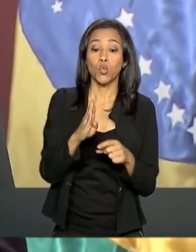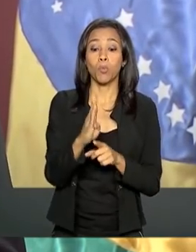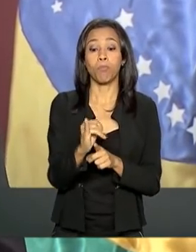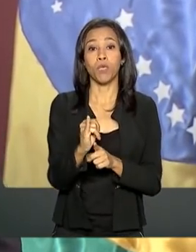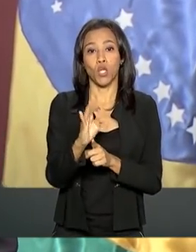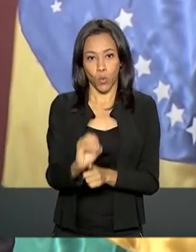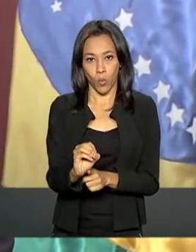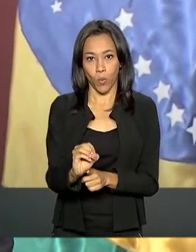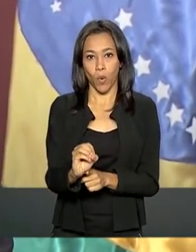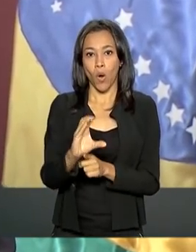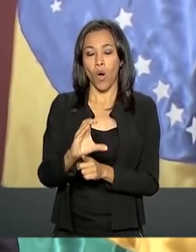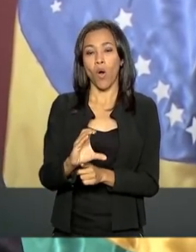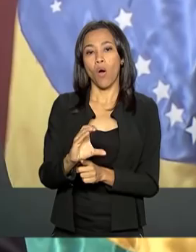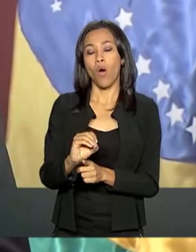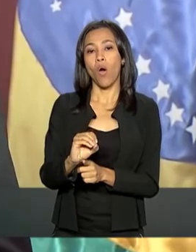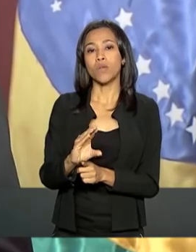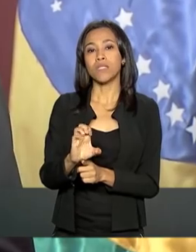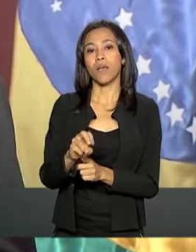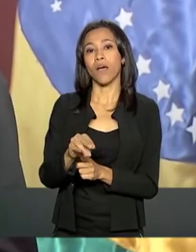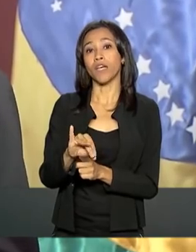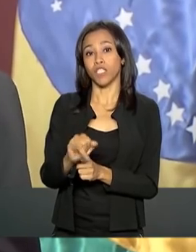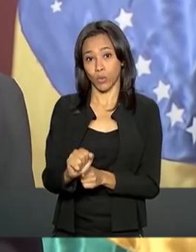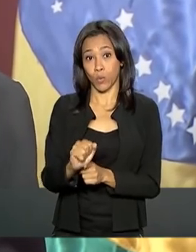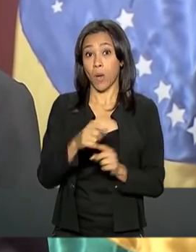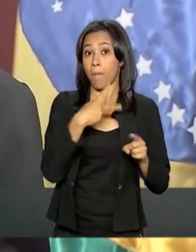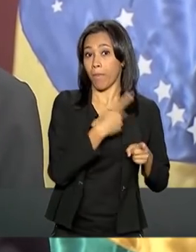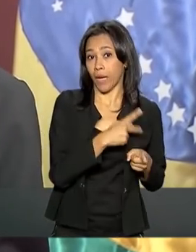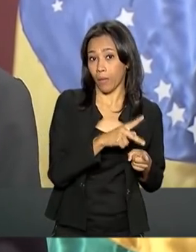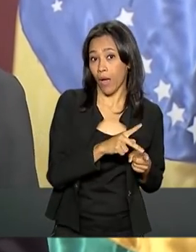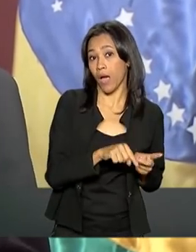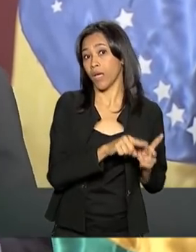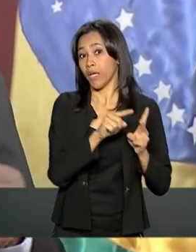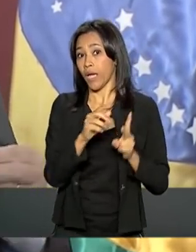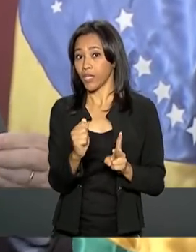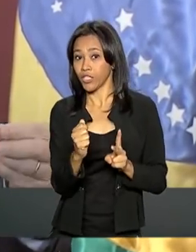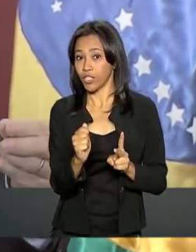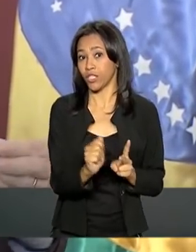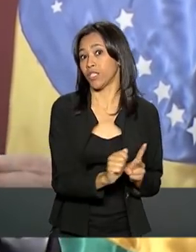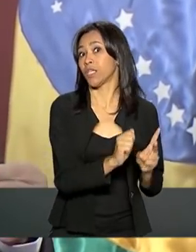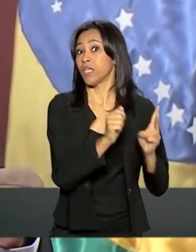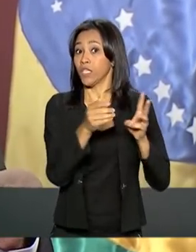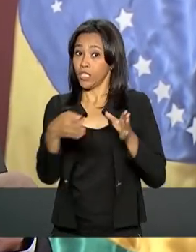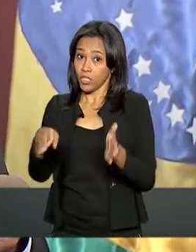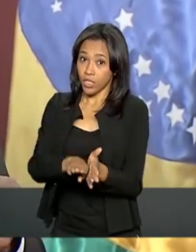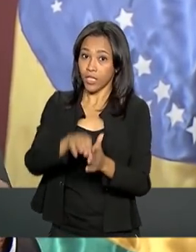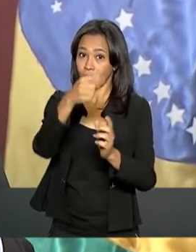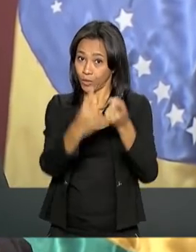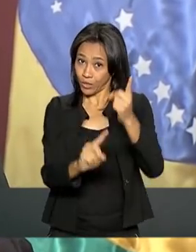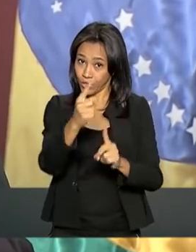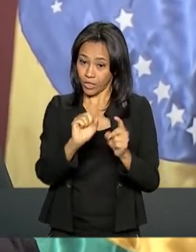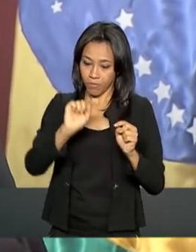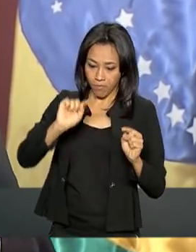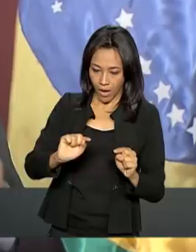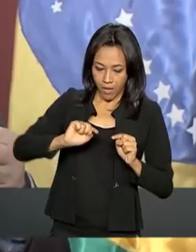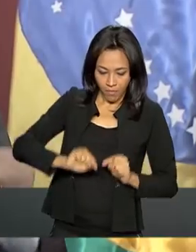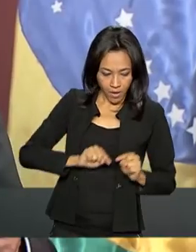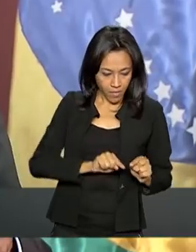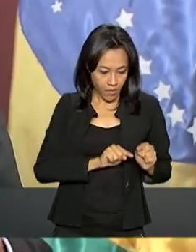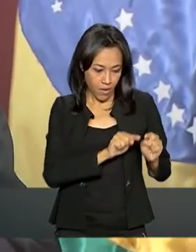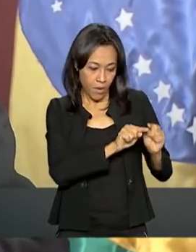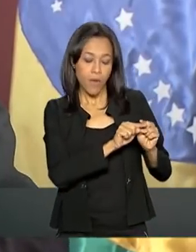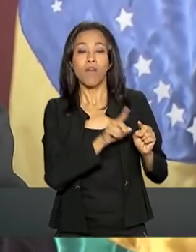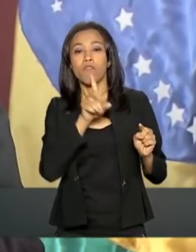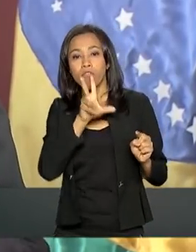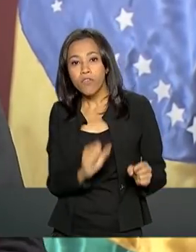porto de Murtinho, passa por Paraguai, norte da Argentina e chega aos portos chilenos, com os quais nós vamos unir o